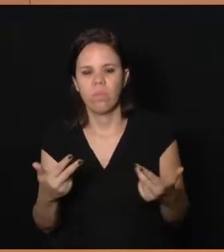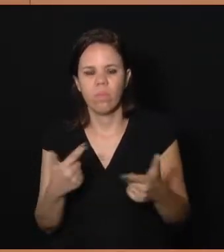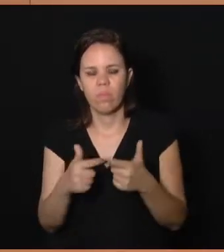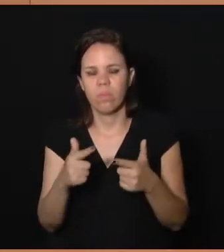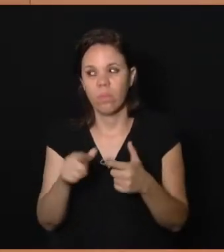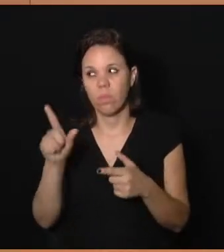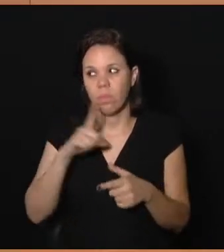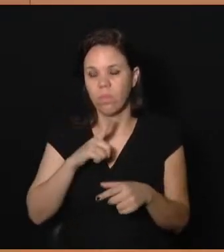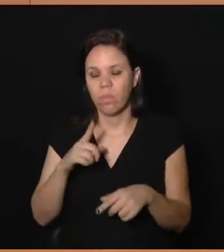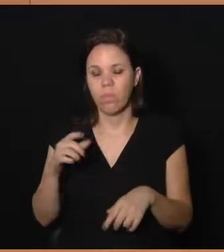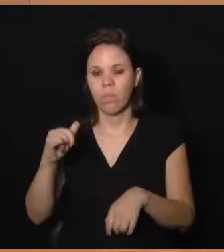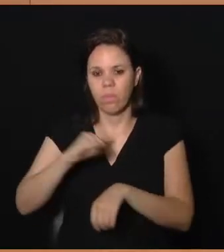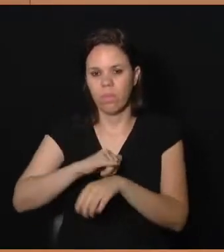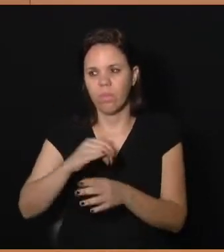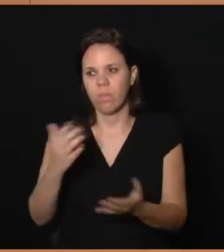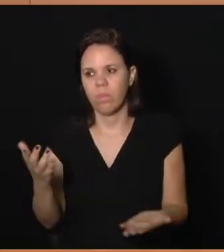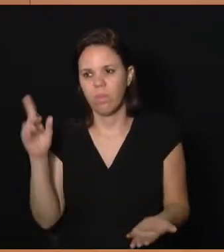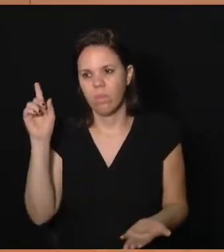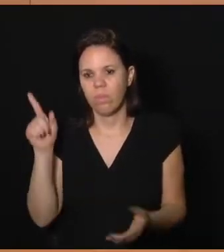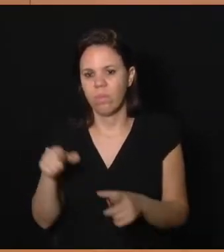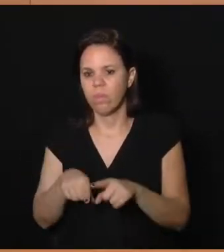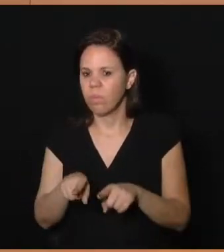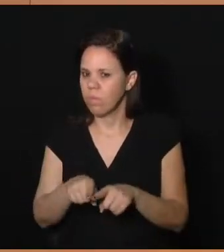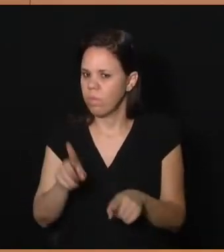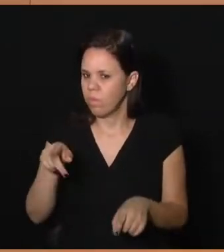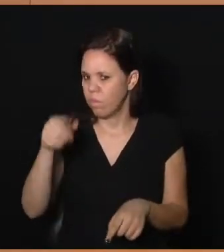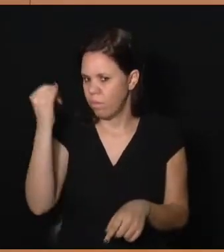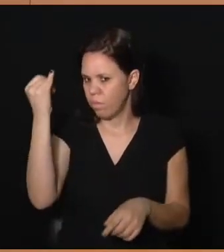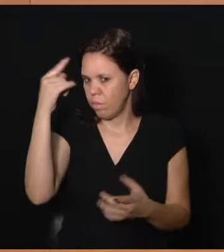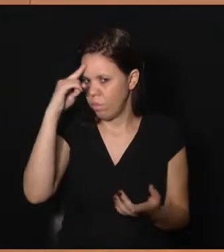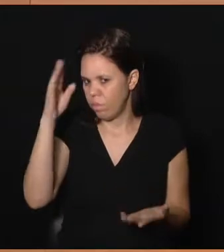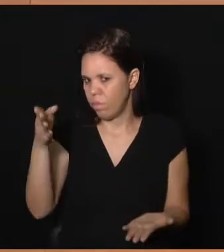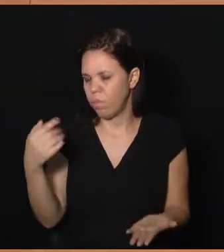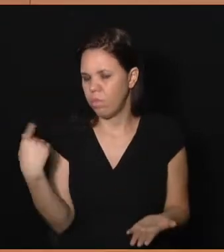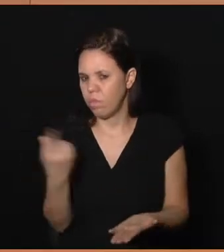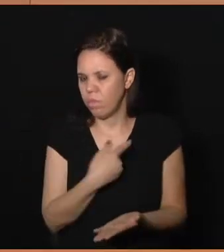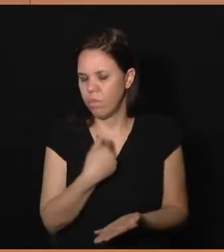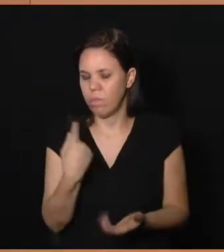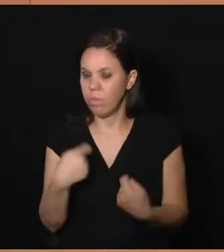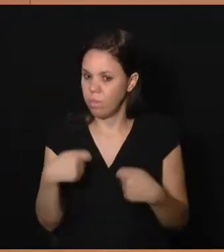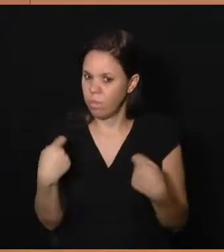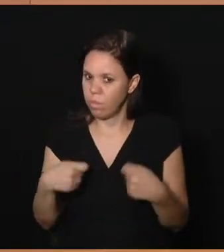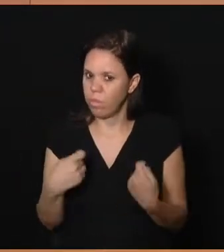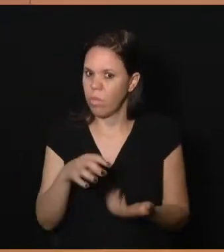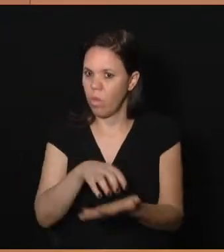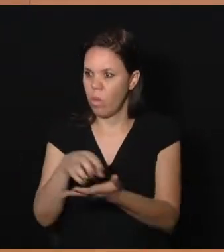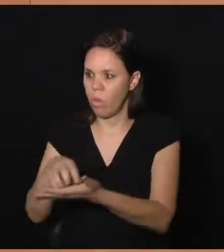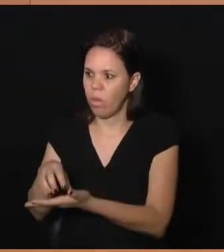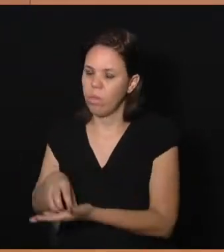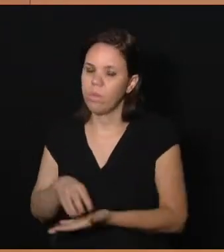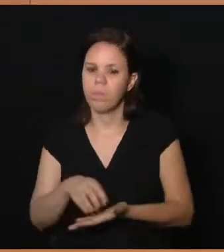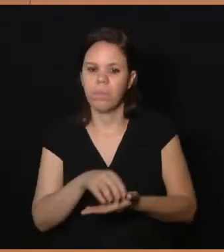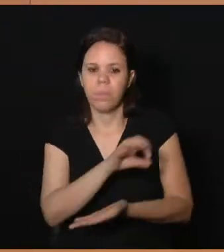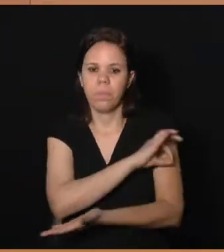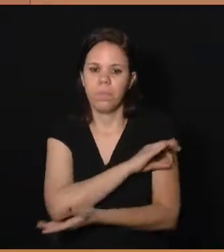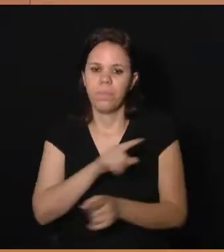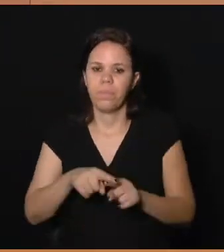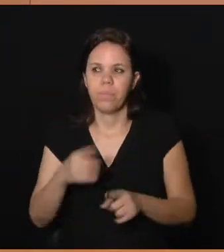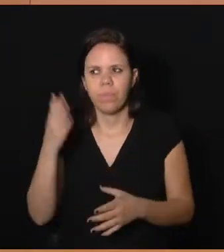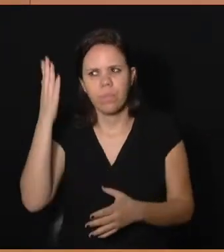fator relevante. Né? Nós precisávamos mais que os órgãos municipais, entendendo como o aeroporto sendo um